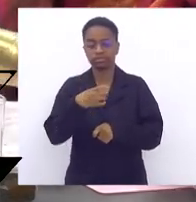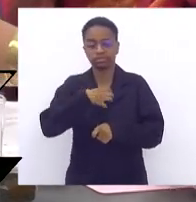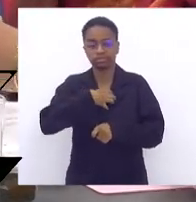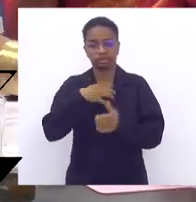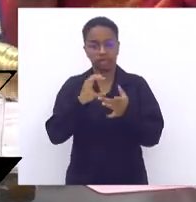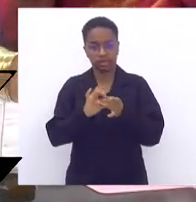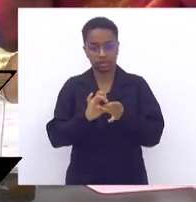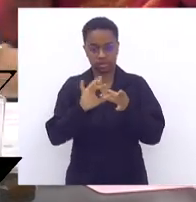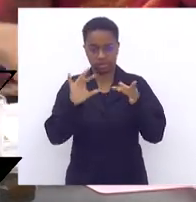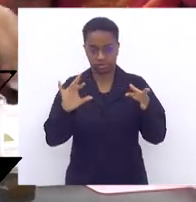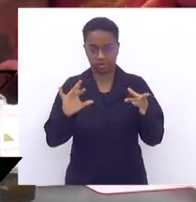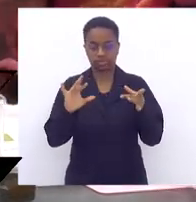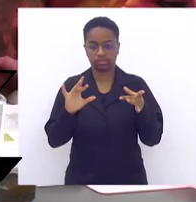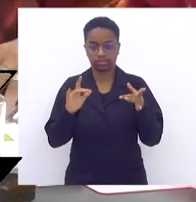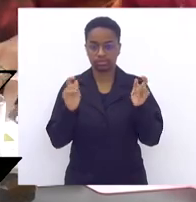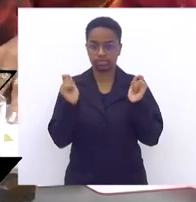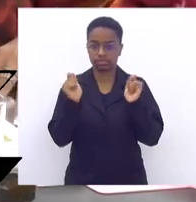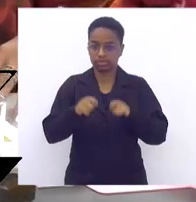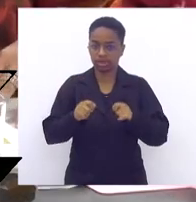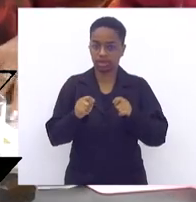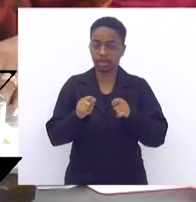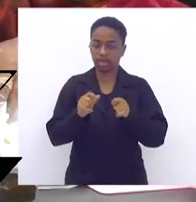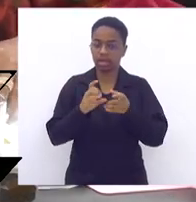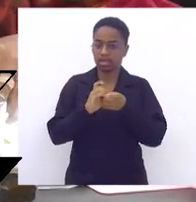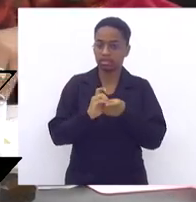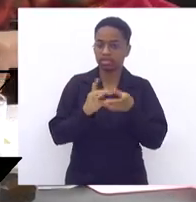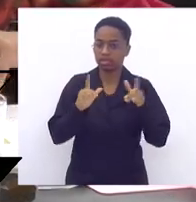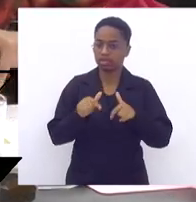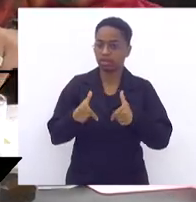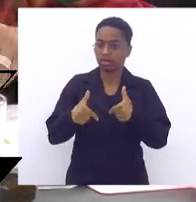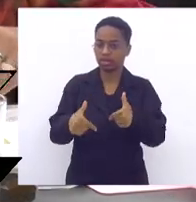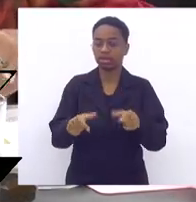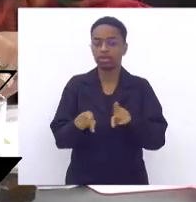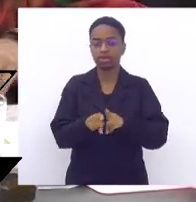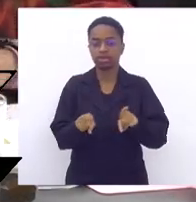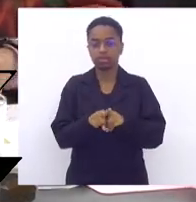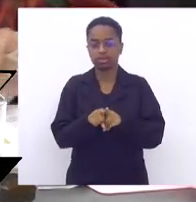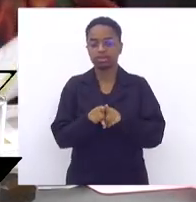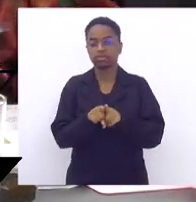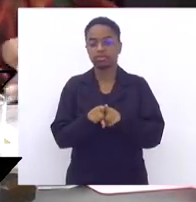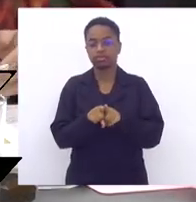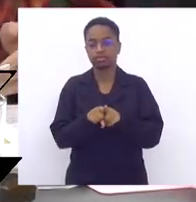liberdade para exercer a democracia e também aquilo que